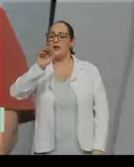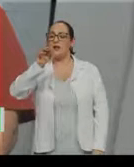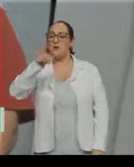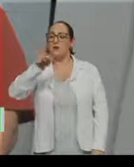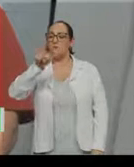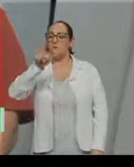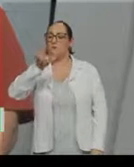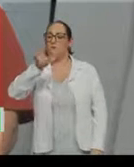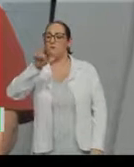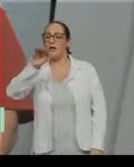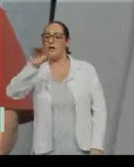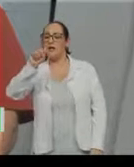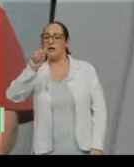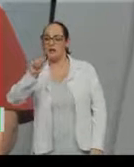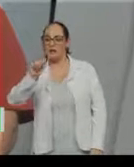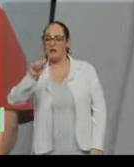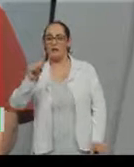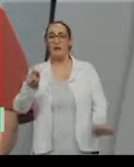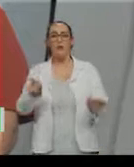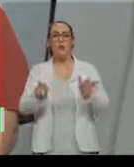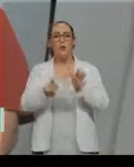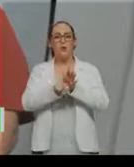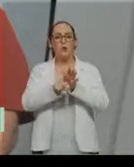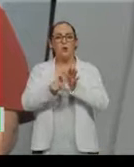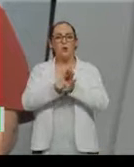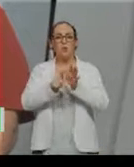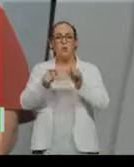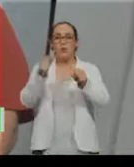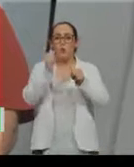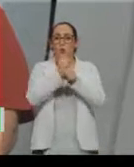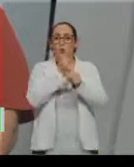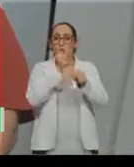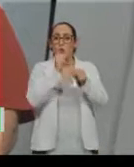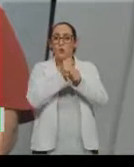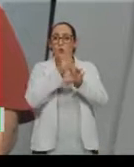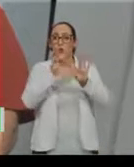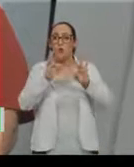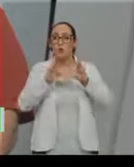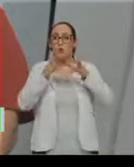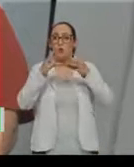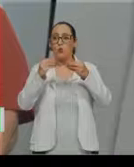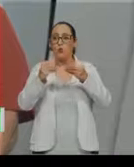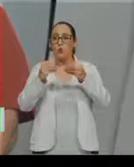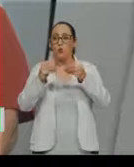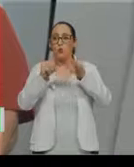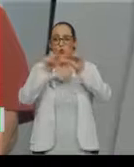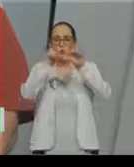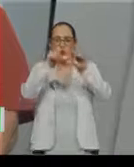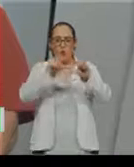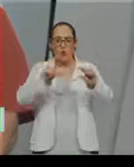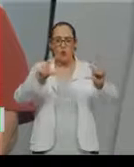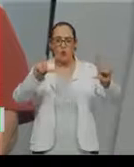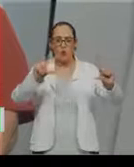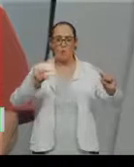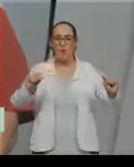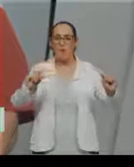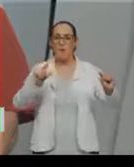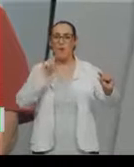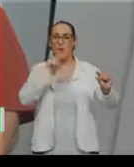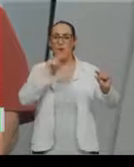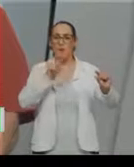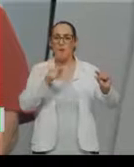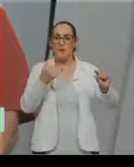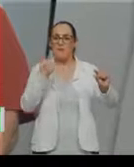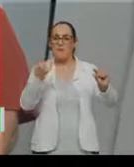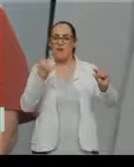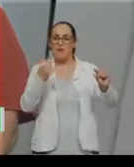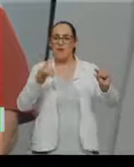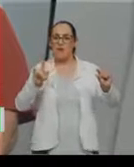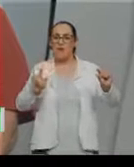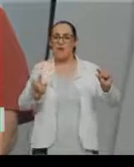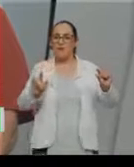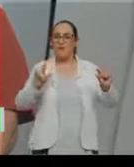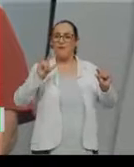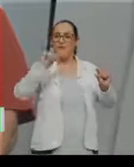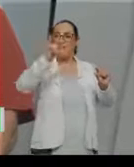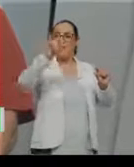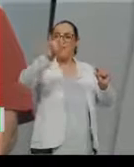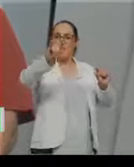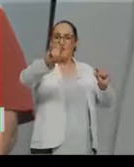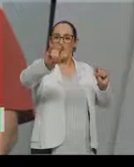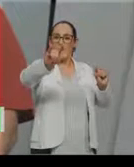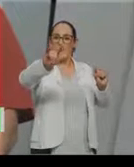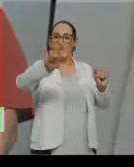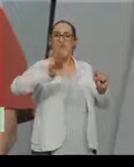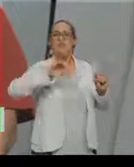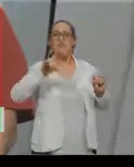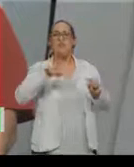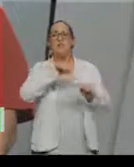de Brasília, no formato de um avião. Por isso que se chama plano piloto. Se você tiver curiosidade e jogar aí